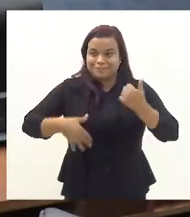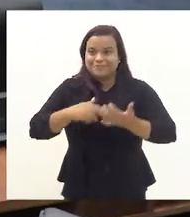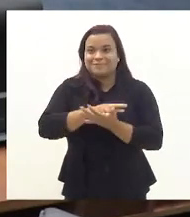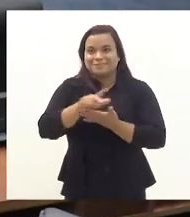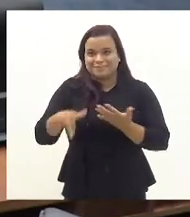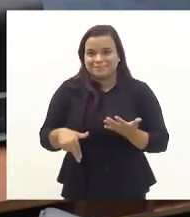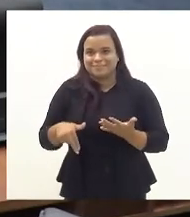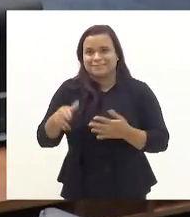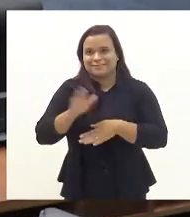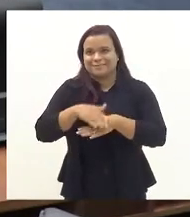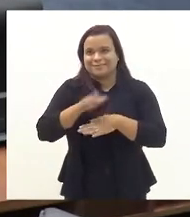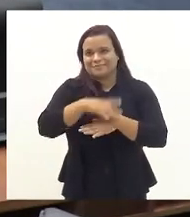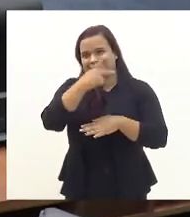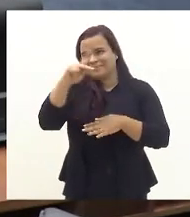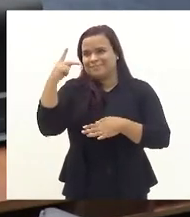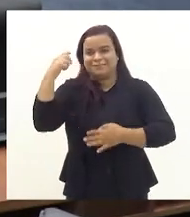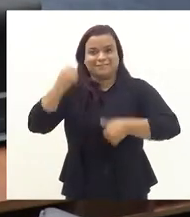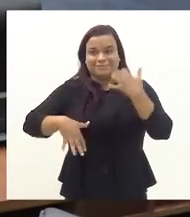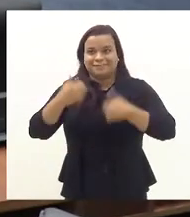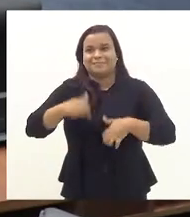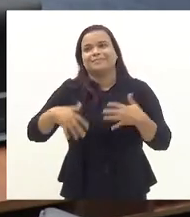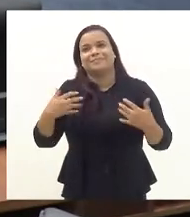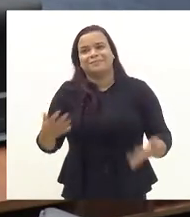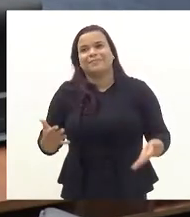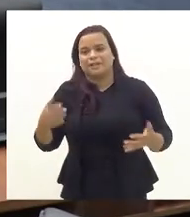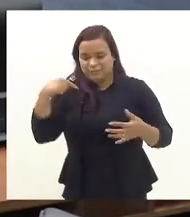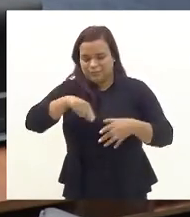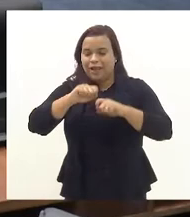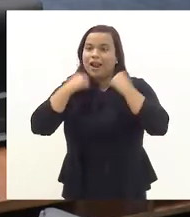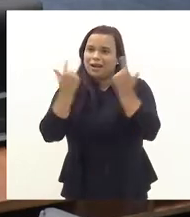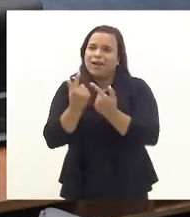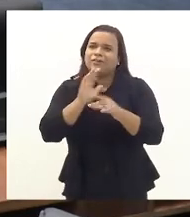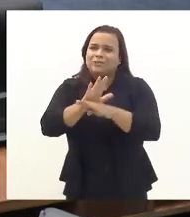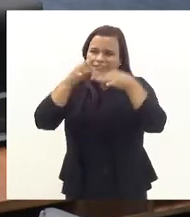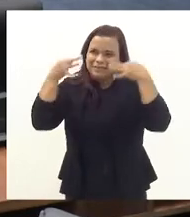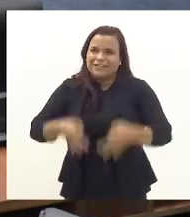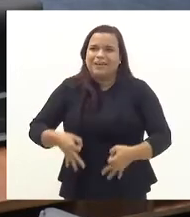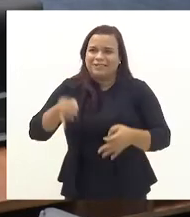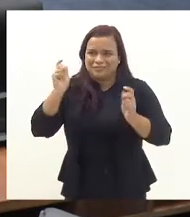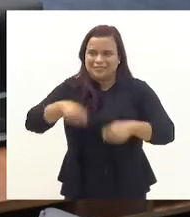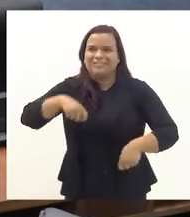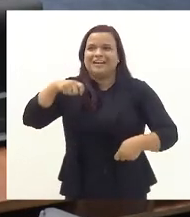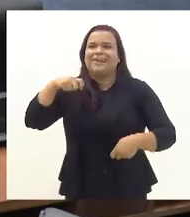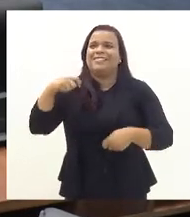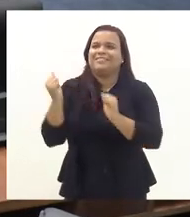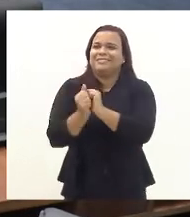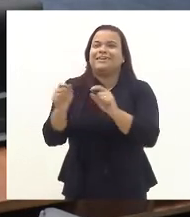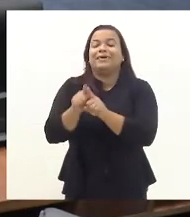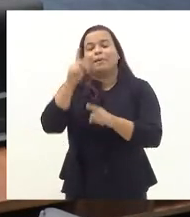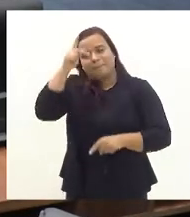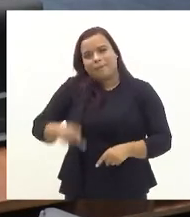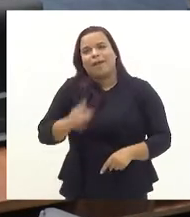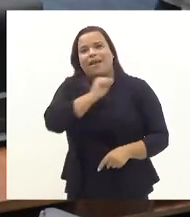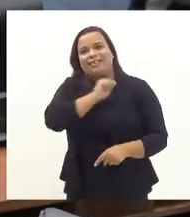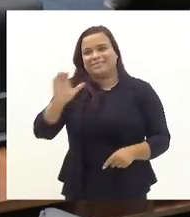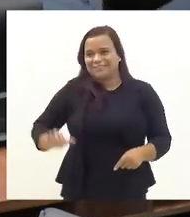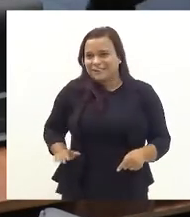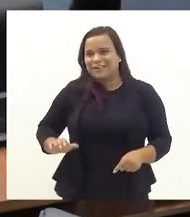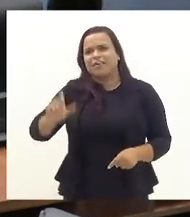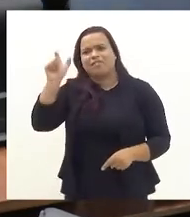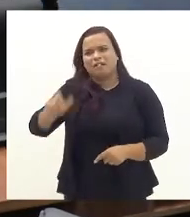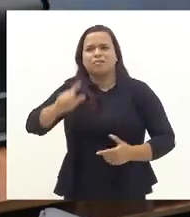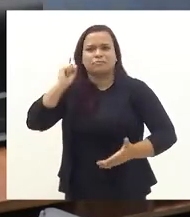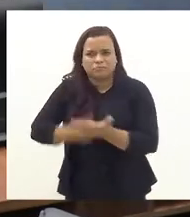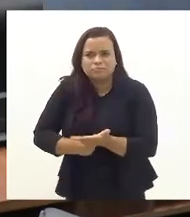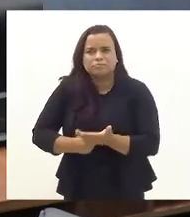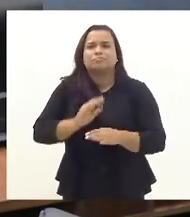importante fala de vocês, contem com a casa, contem com a Leste, contem com o nosso presidente André Ciliano, que é